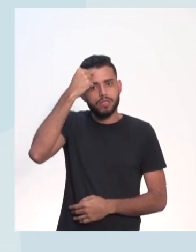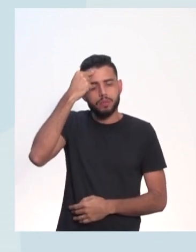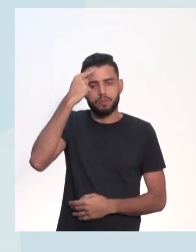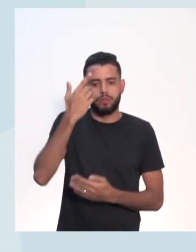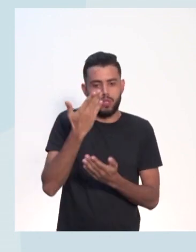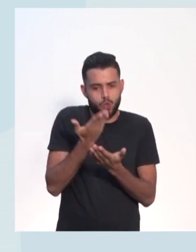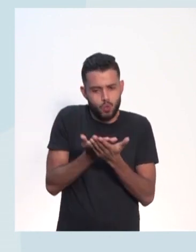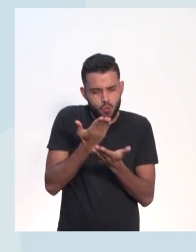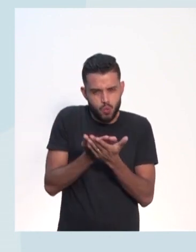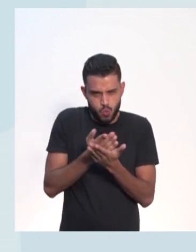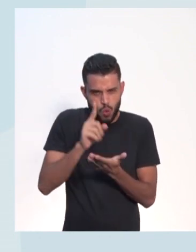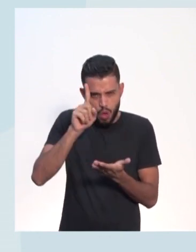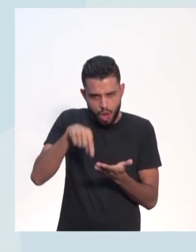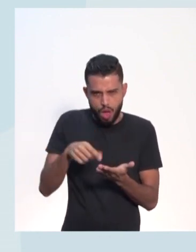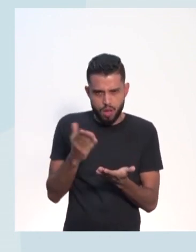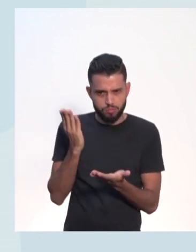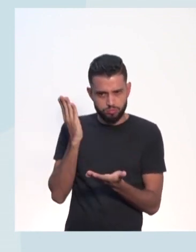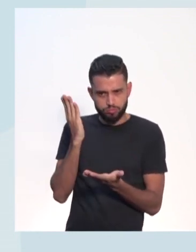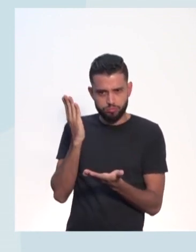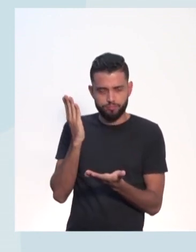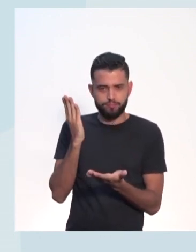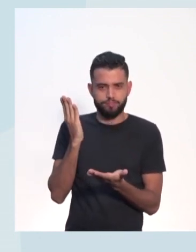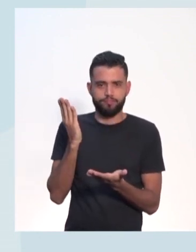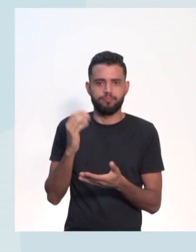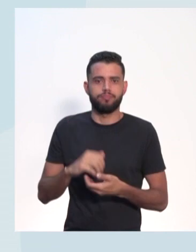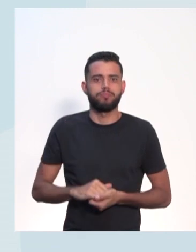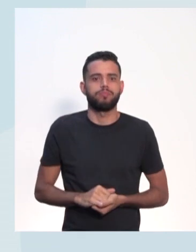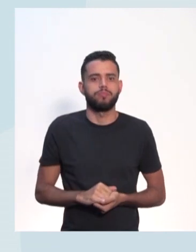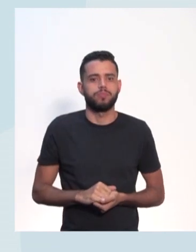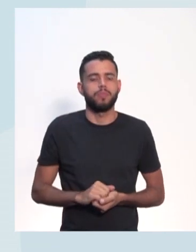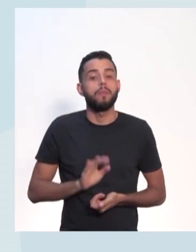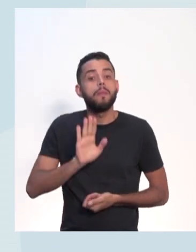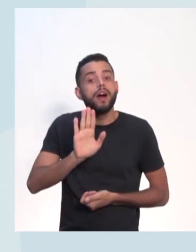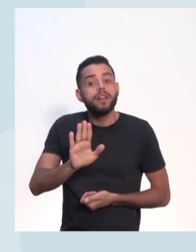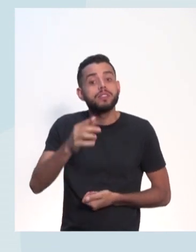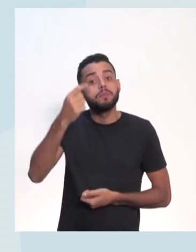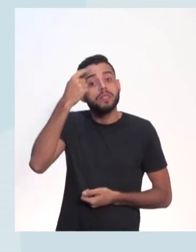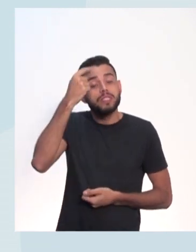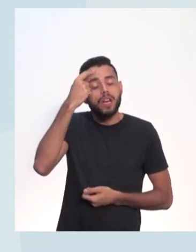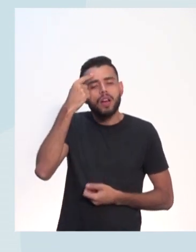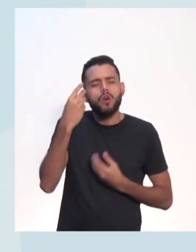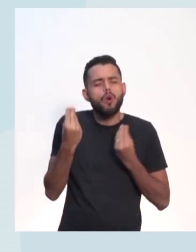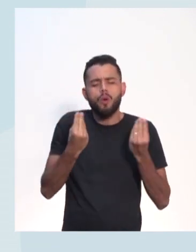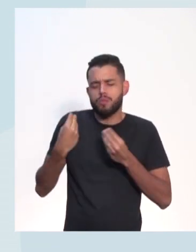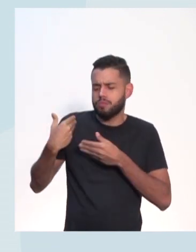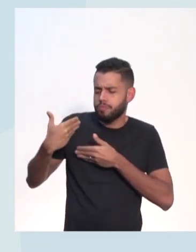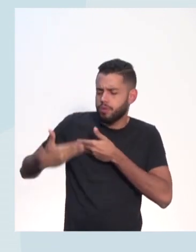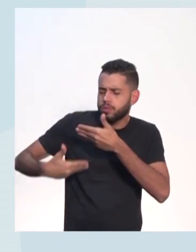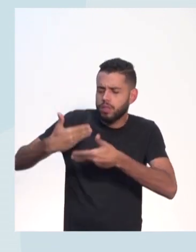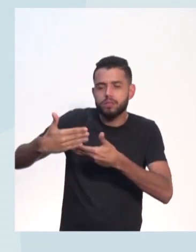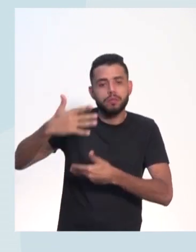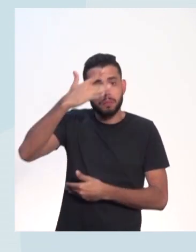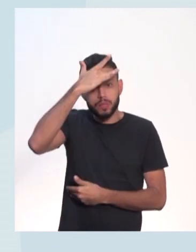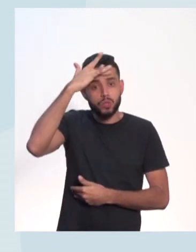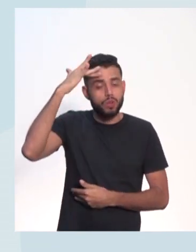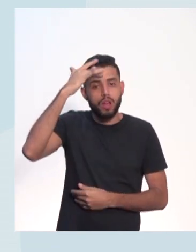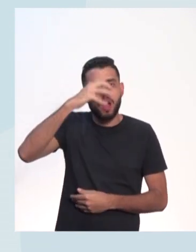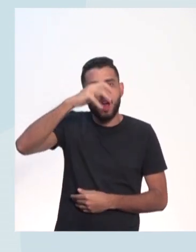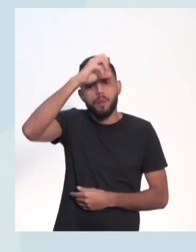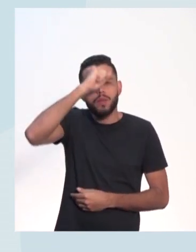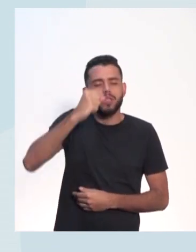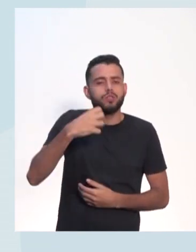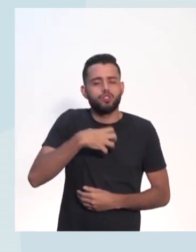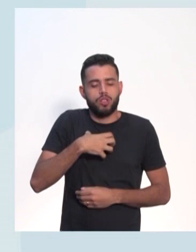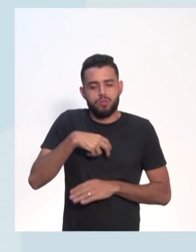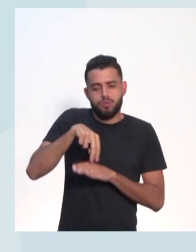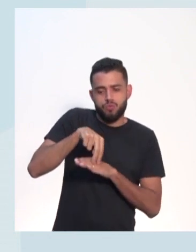estudo, certo? A gente está olhando para o processo de estudo de uma pessoa que quer aprender uma manobra nova,